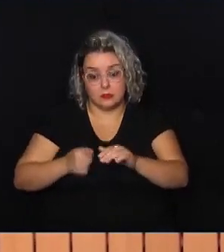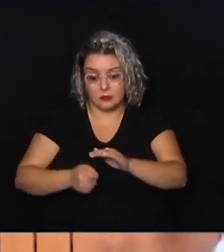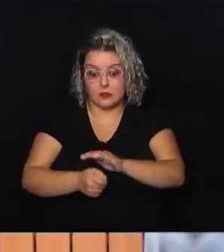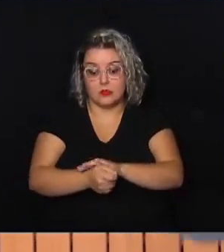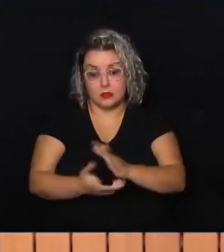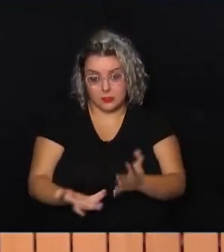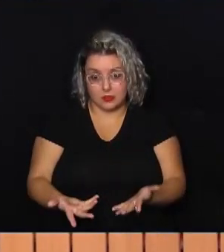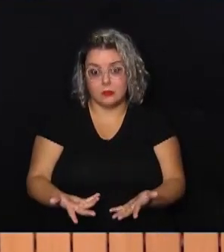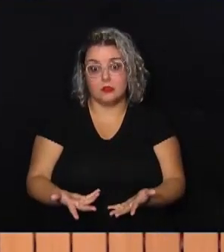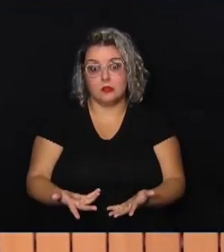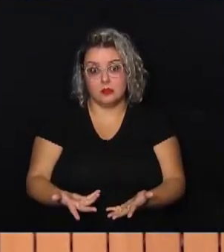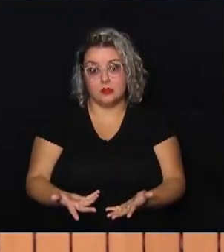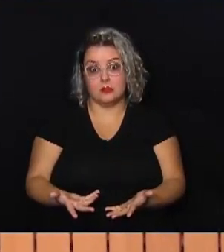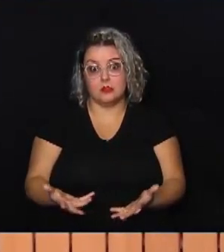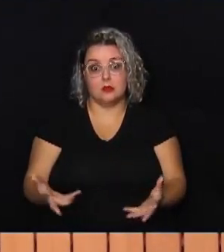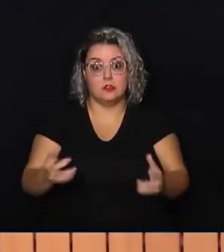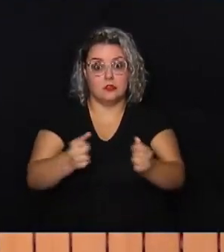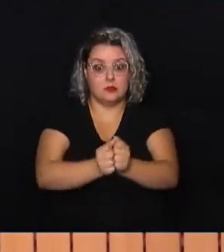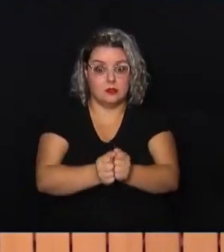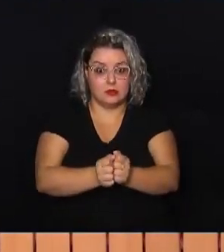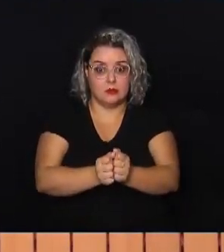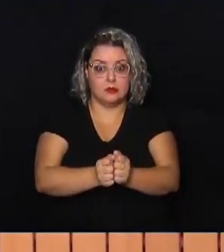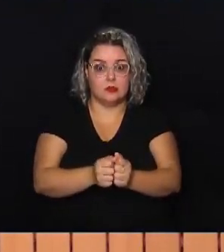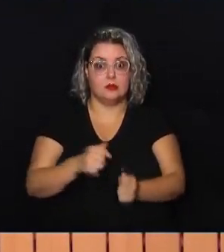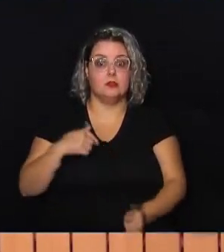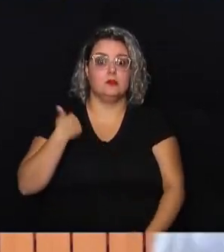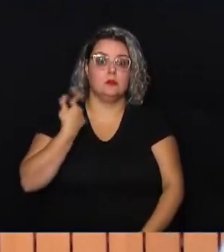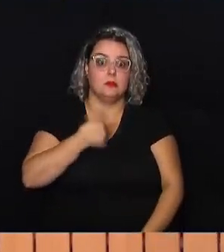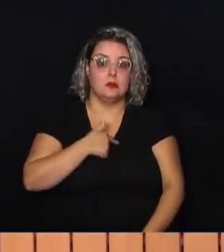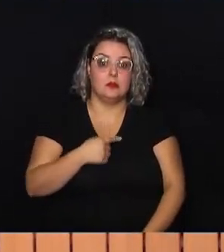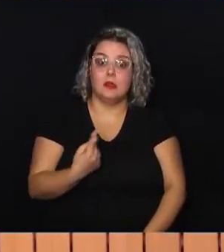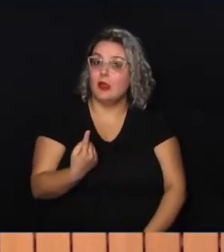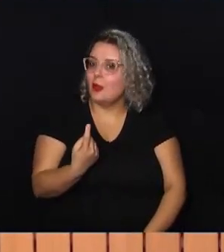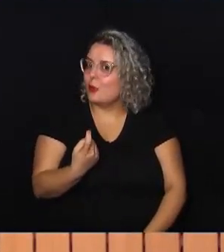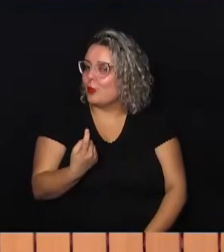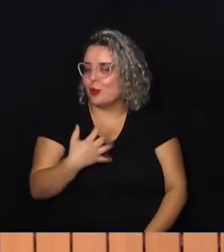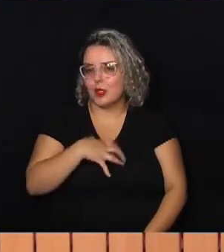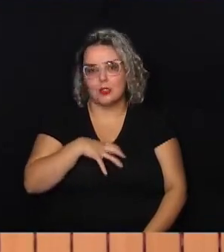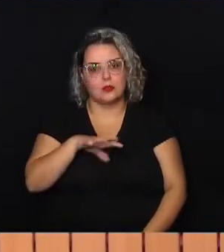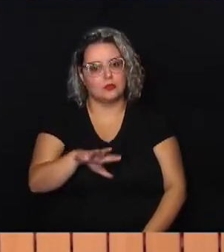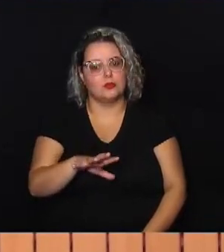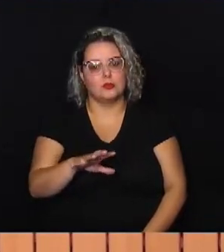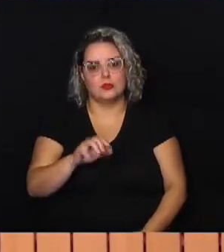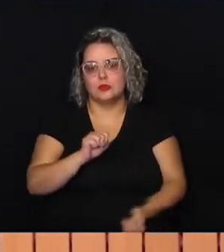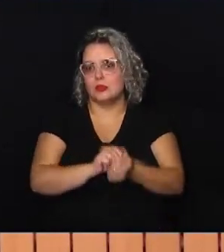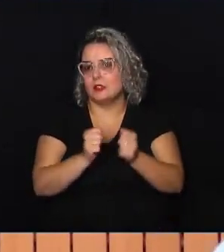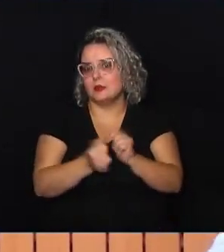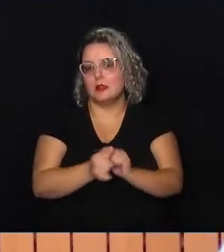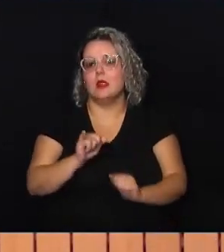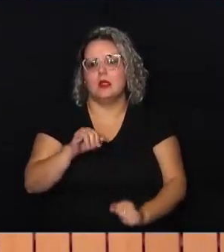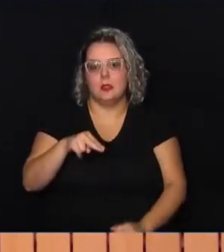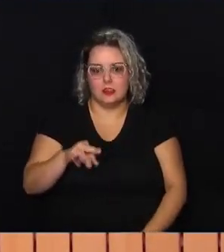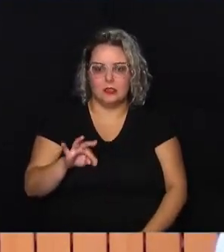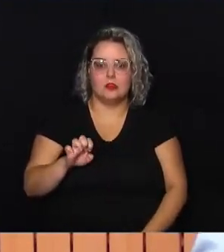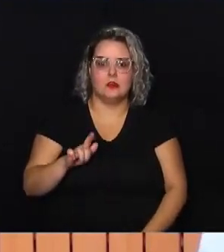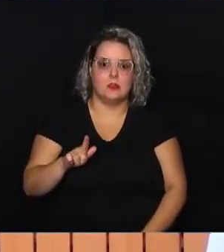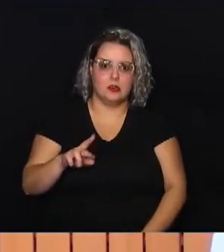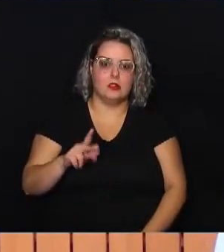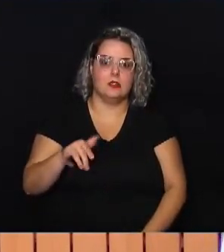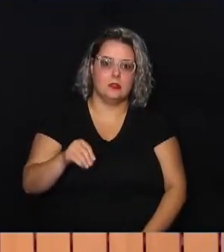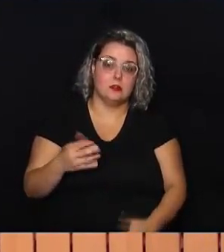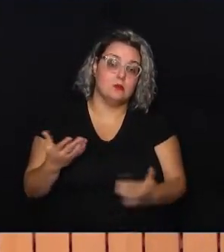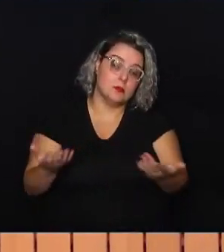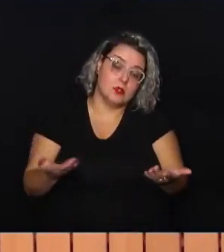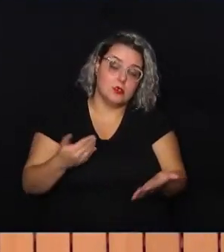integração. Na verdade, é a nossa única saída. É a única saída a integração. Mas, de